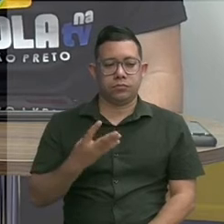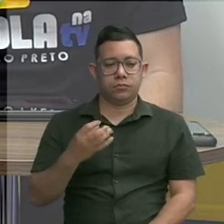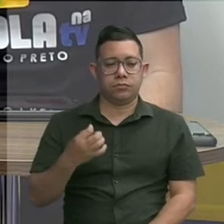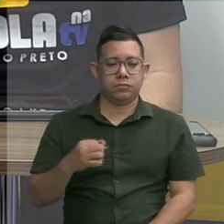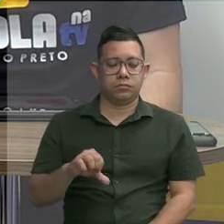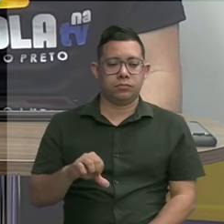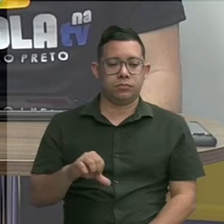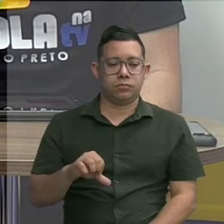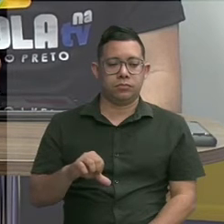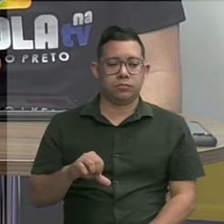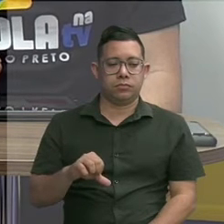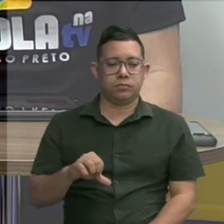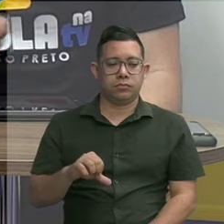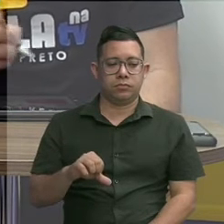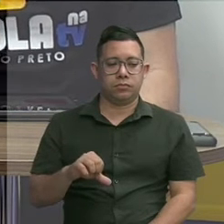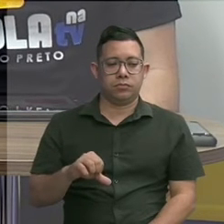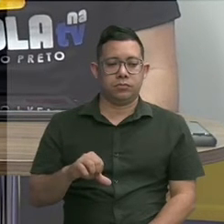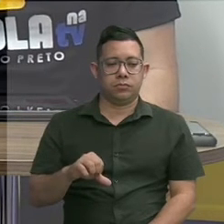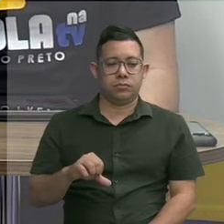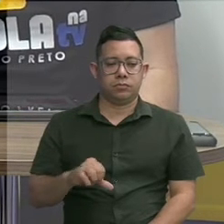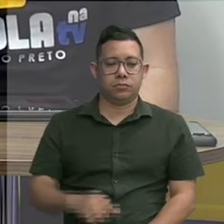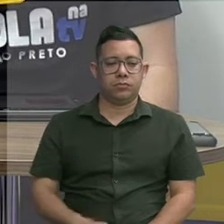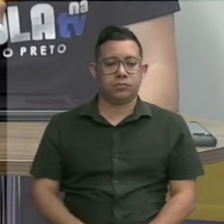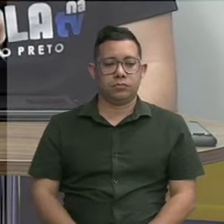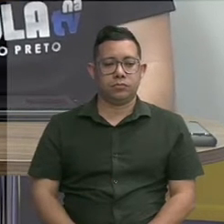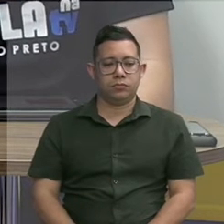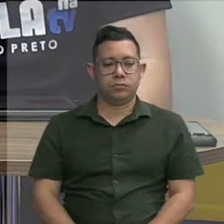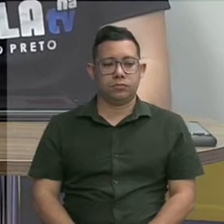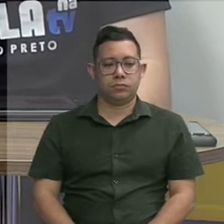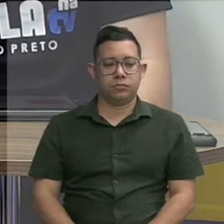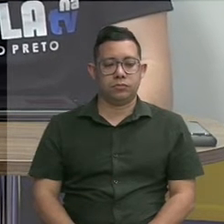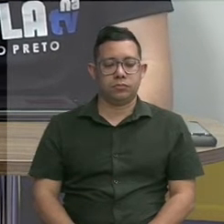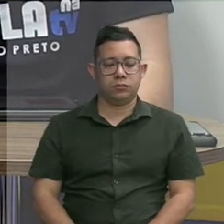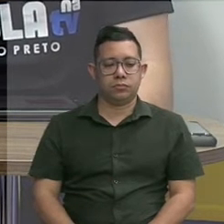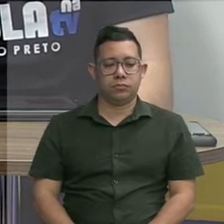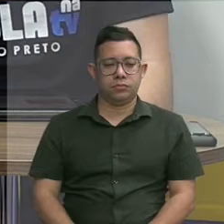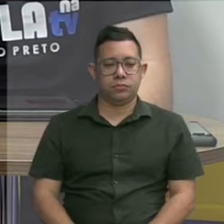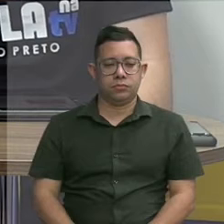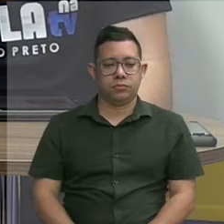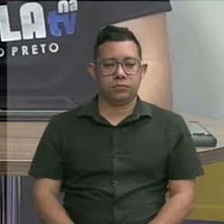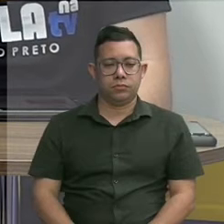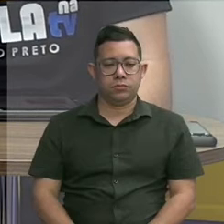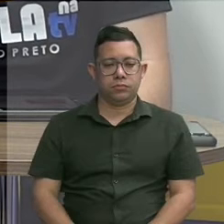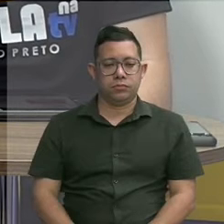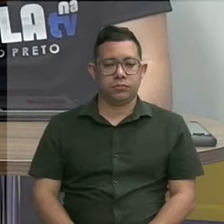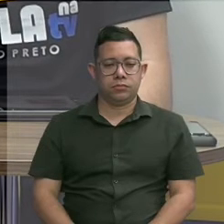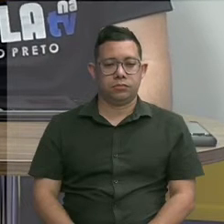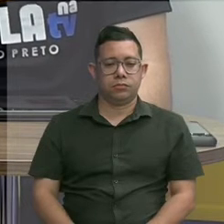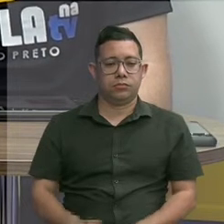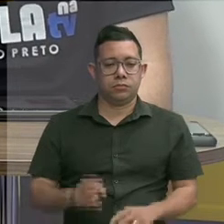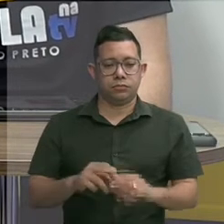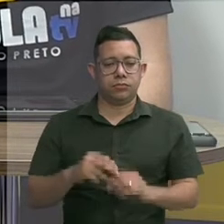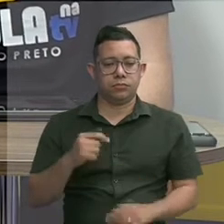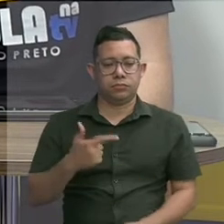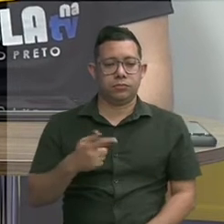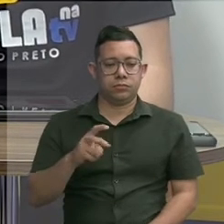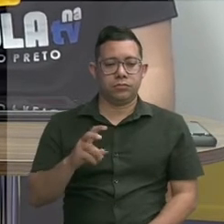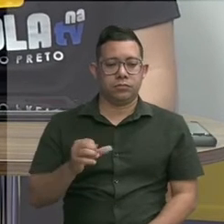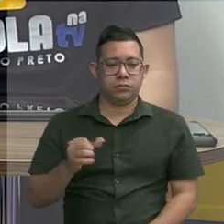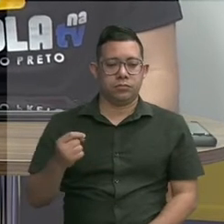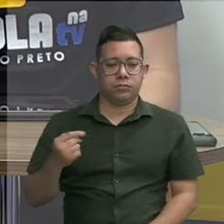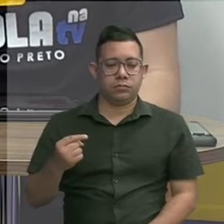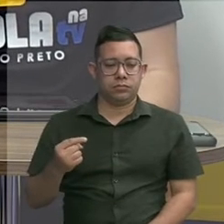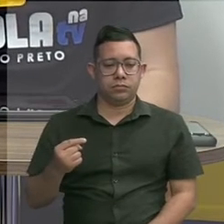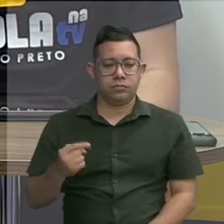9 tá tão no caso é da - o sapo que eu 17 ele é um número negativo 256 eu não